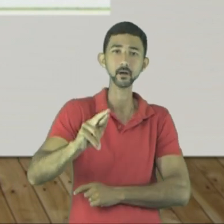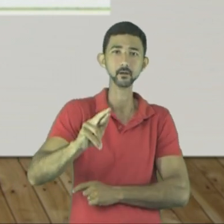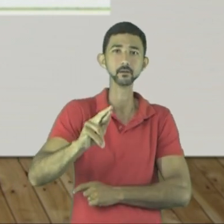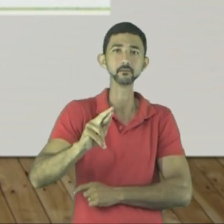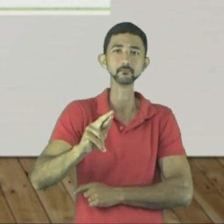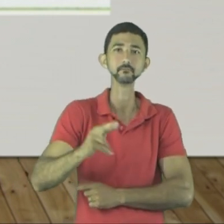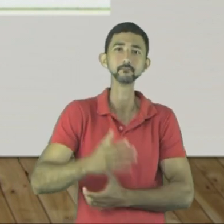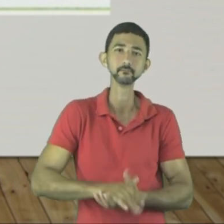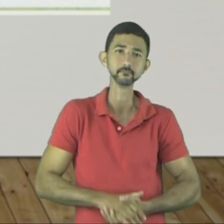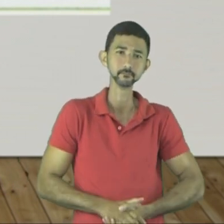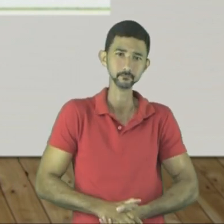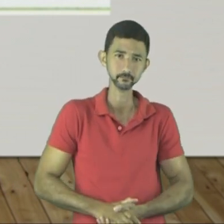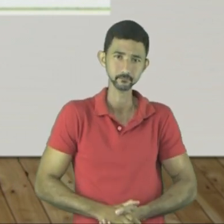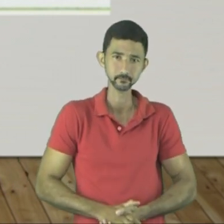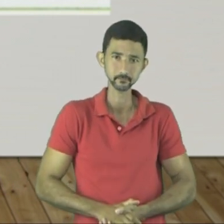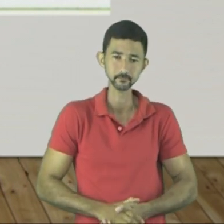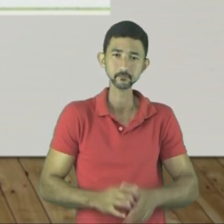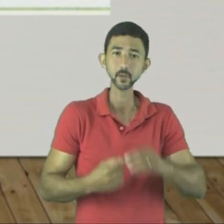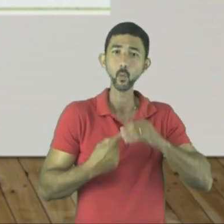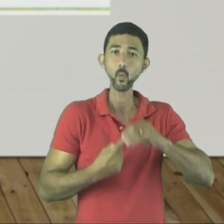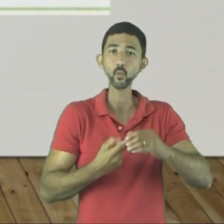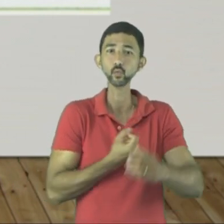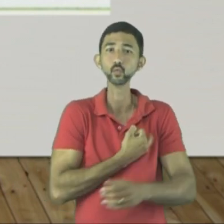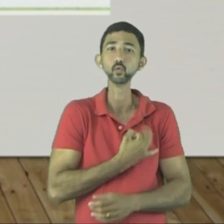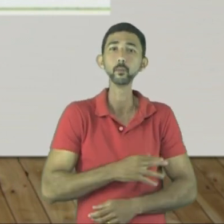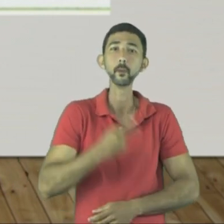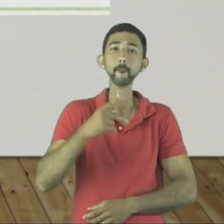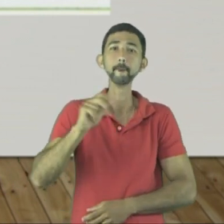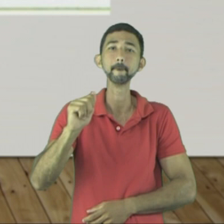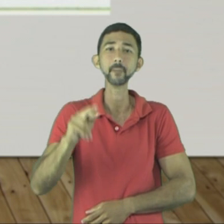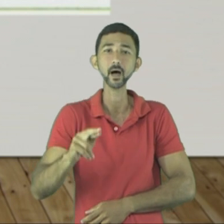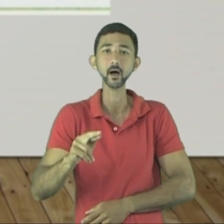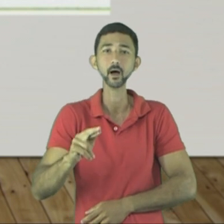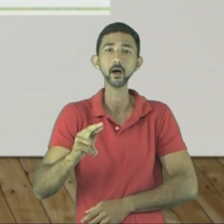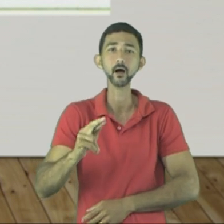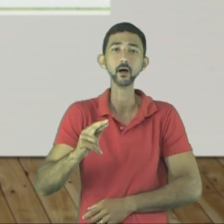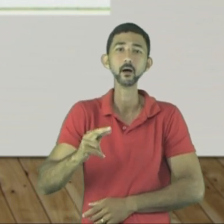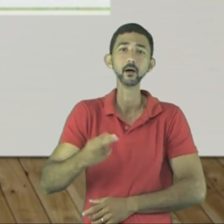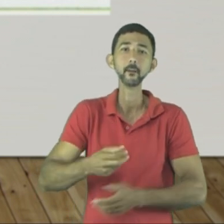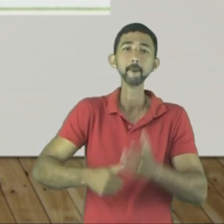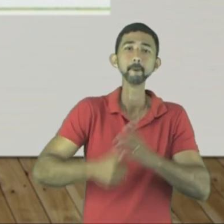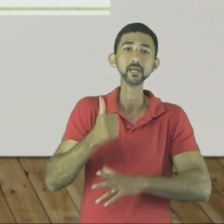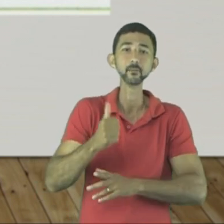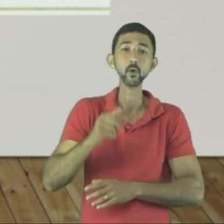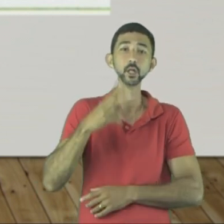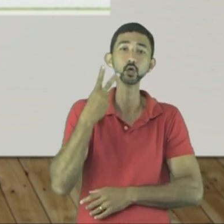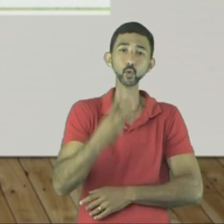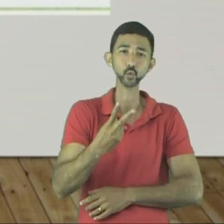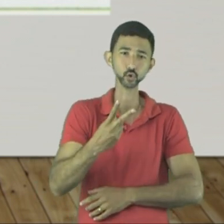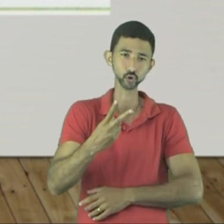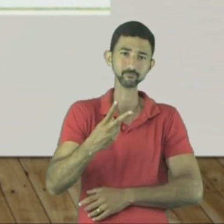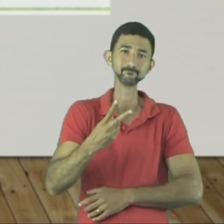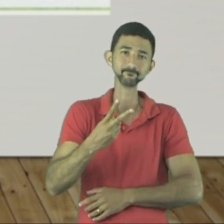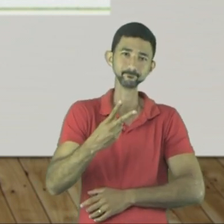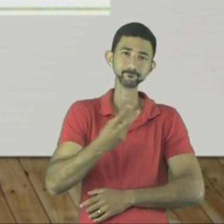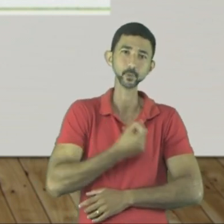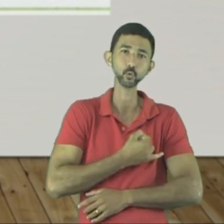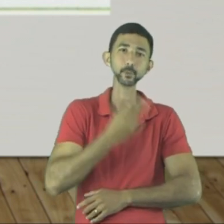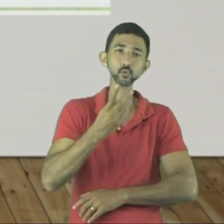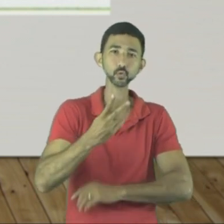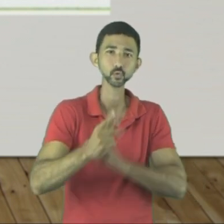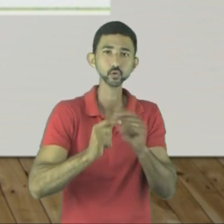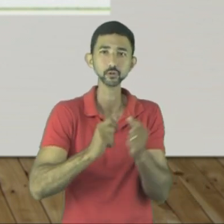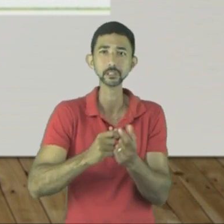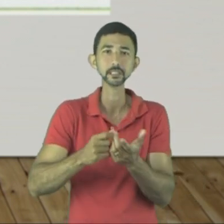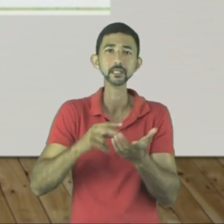termina em 0, ele é par. E o único número par que é primo é o número 2. Beleza, se ele não é primo,